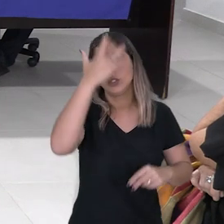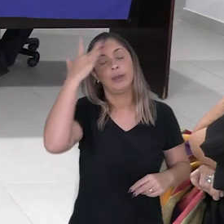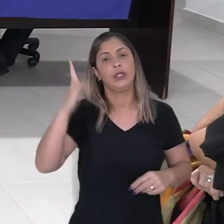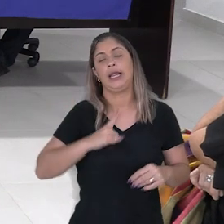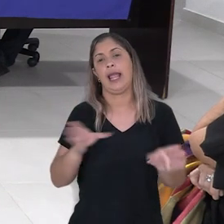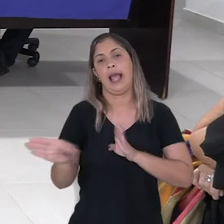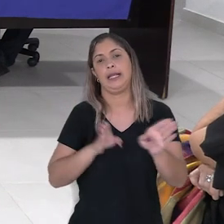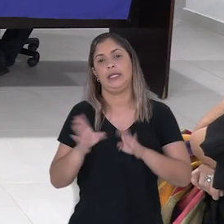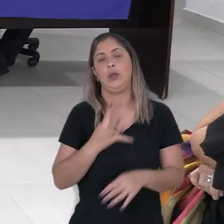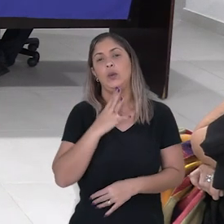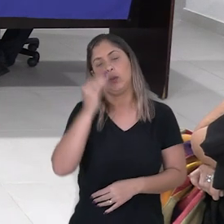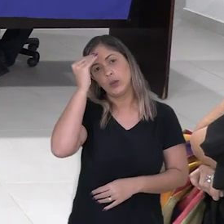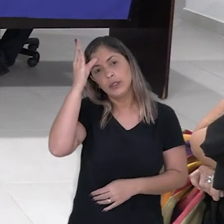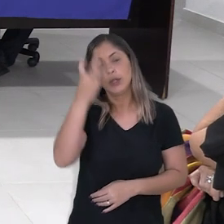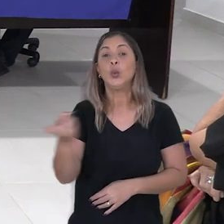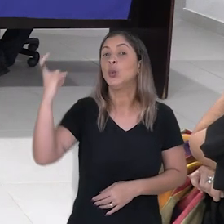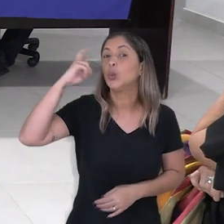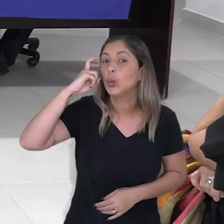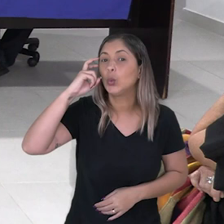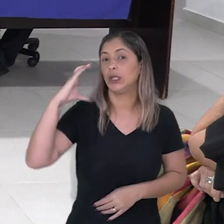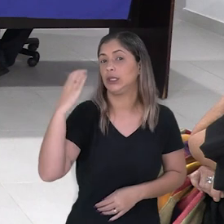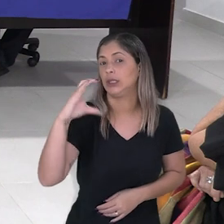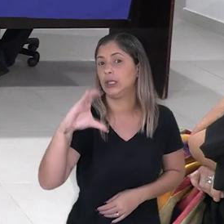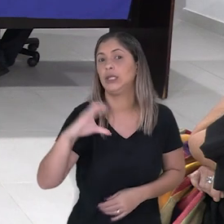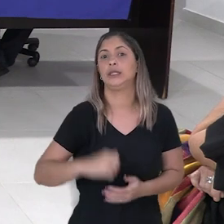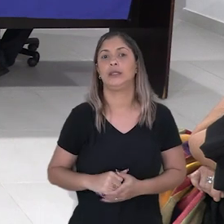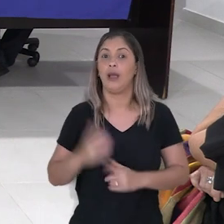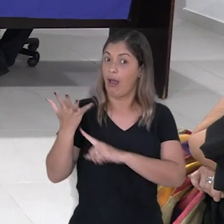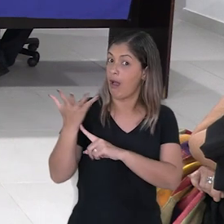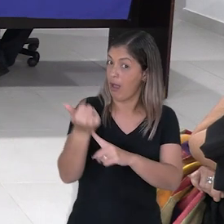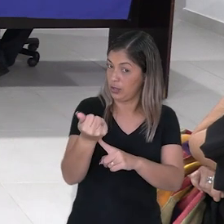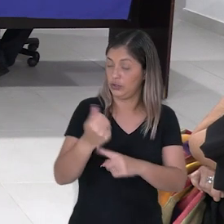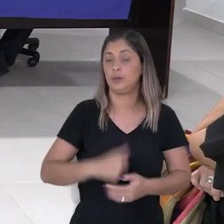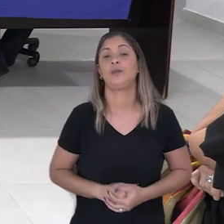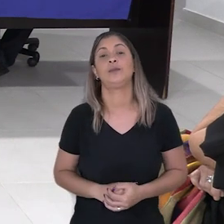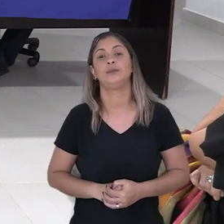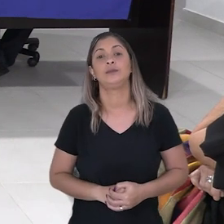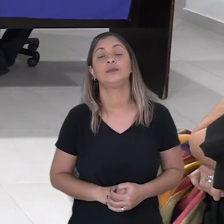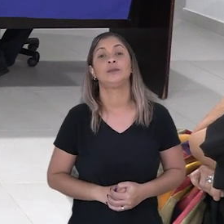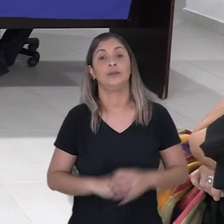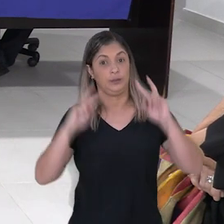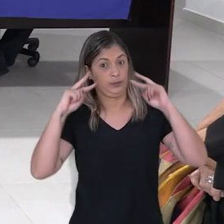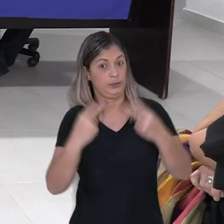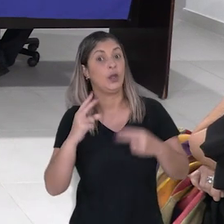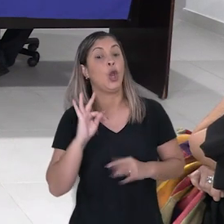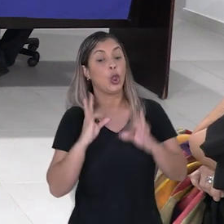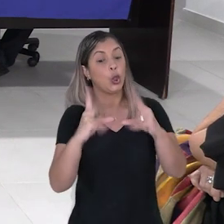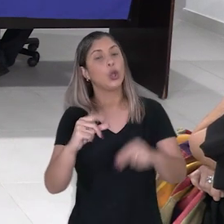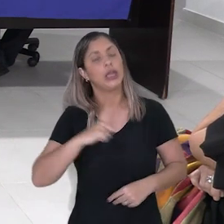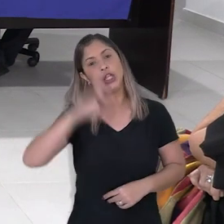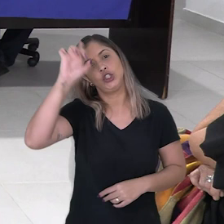acesso ao conhecimento, à cultura, à ciência e à arte. É reconhecer que todos têm o direito de